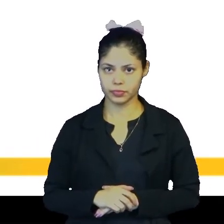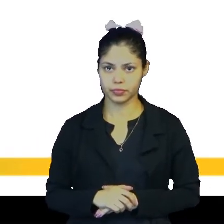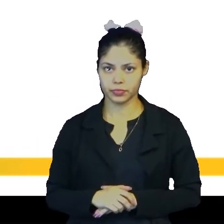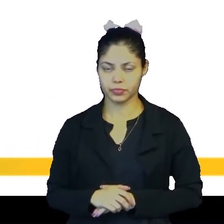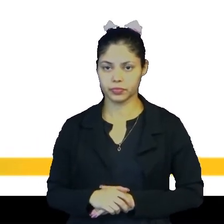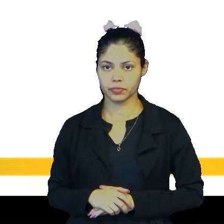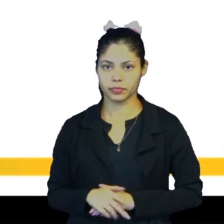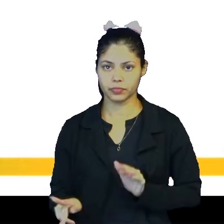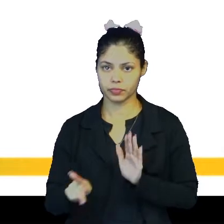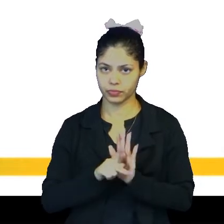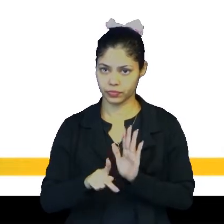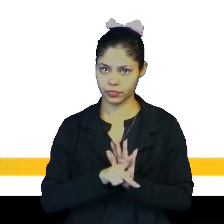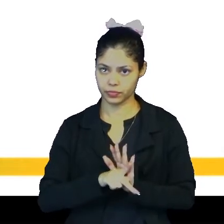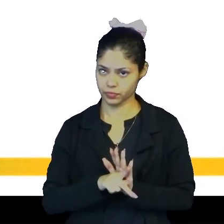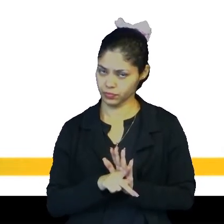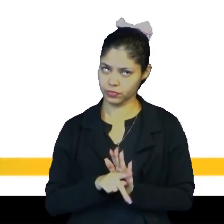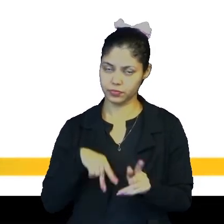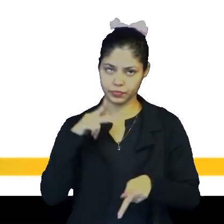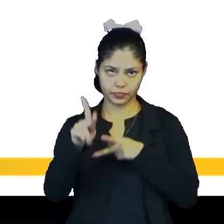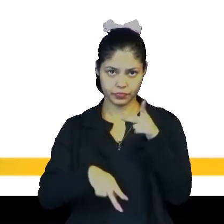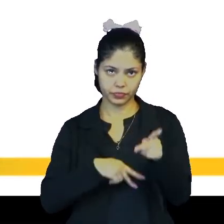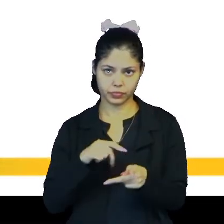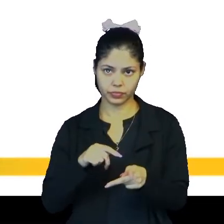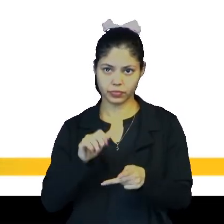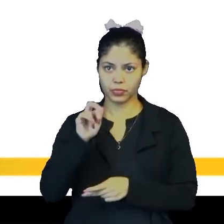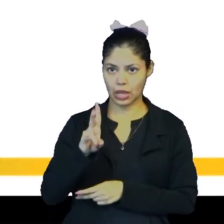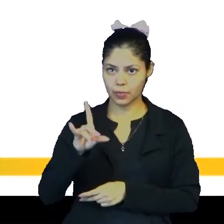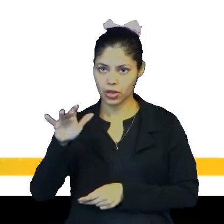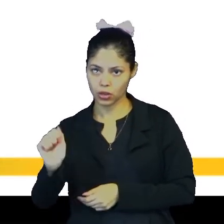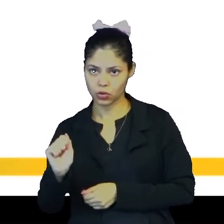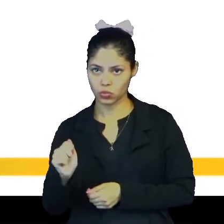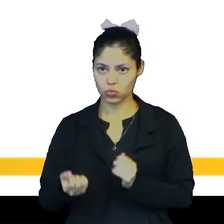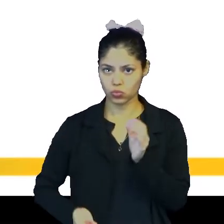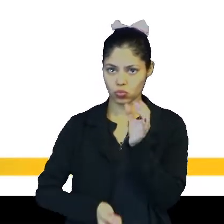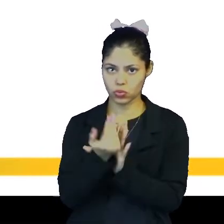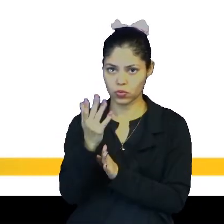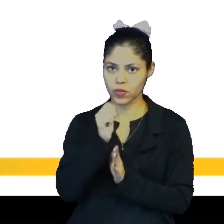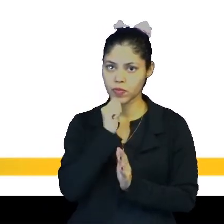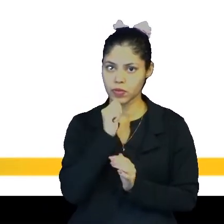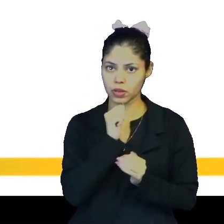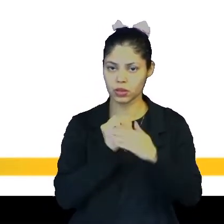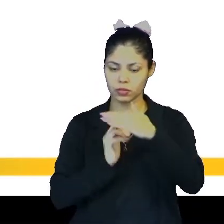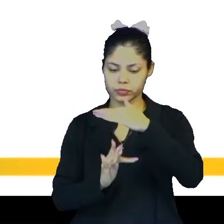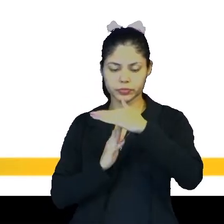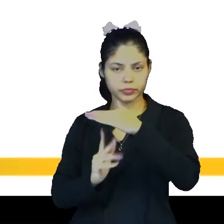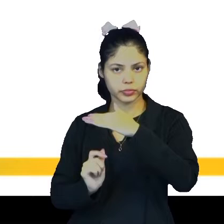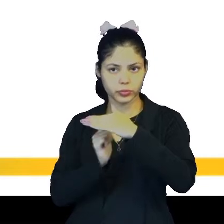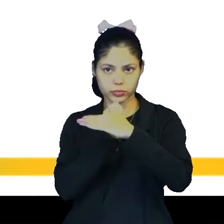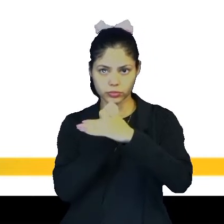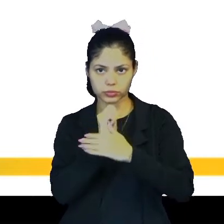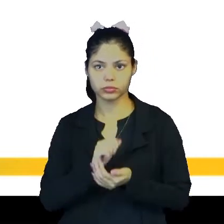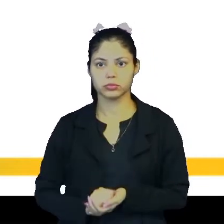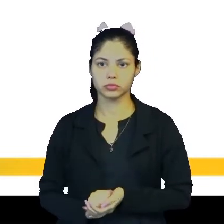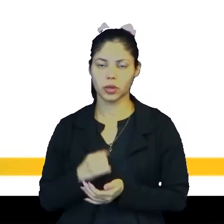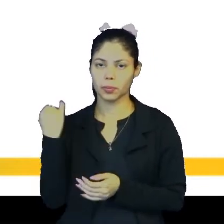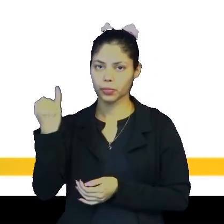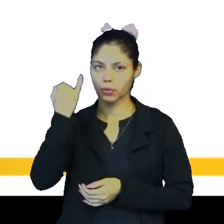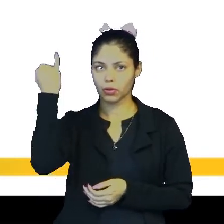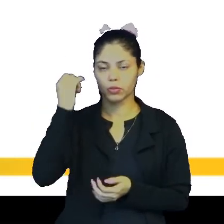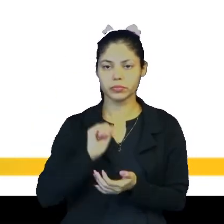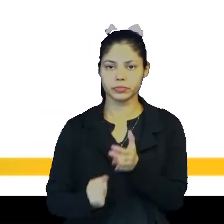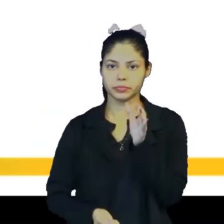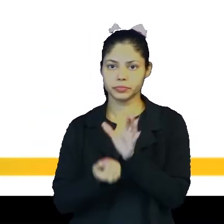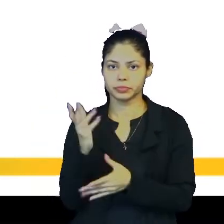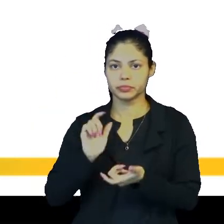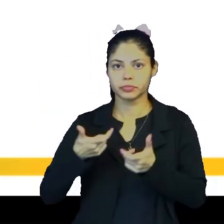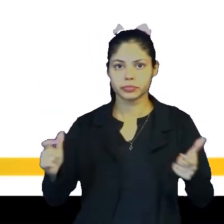Bom, a hipótese de que a maioria dos povos ameríndios se originou a partir dessa onda migratória fundamenta-se na